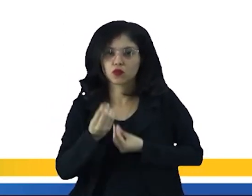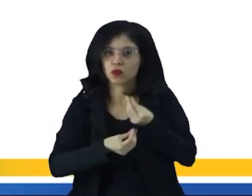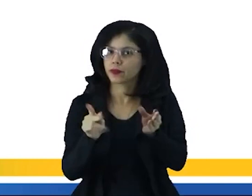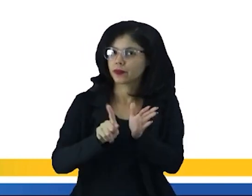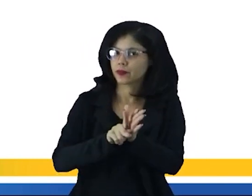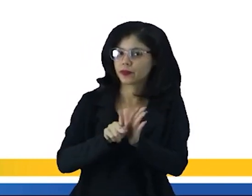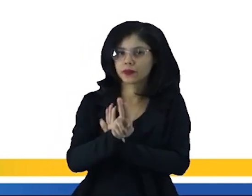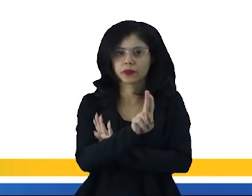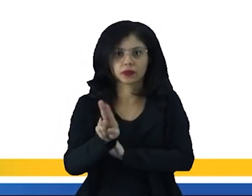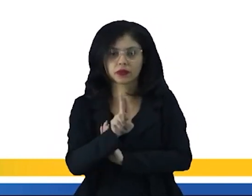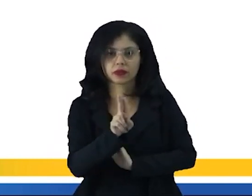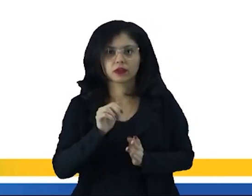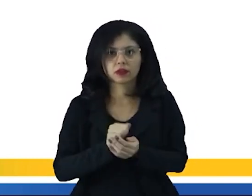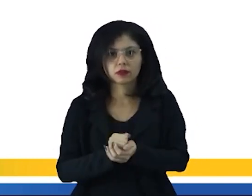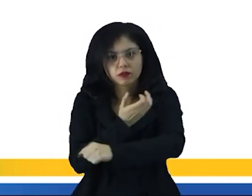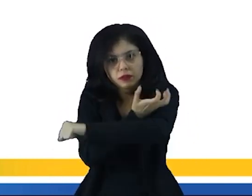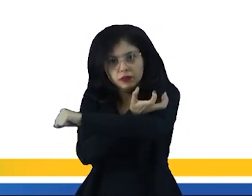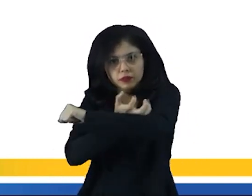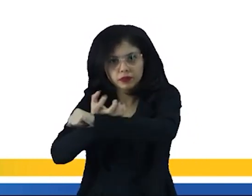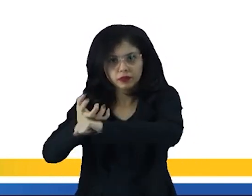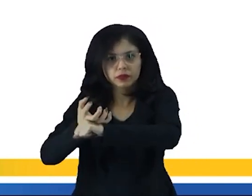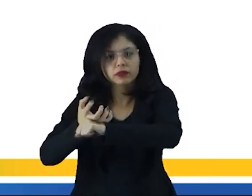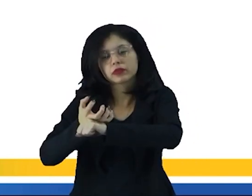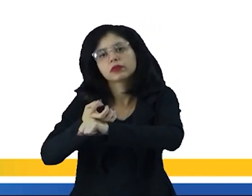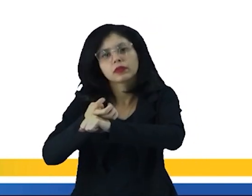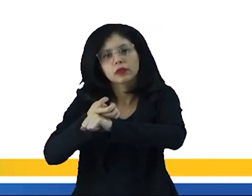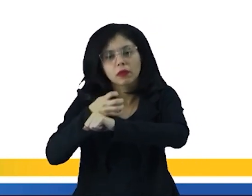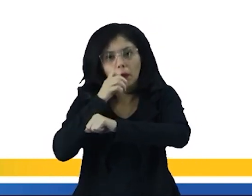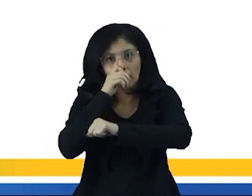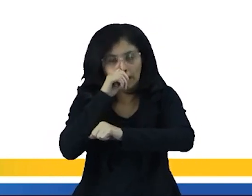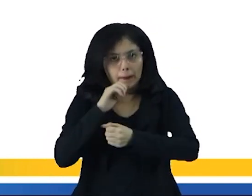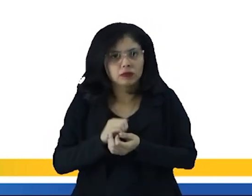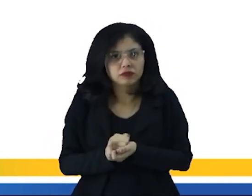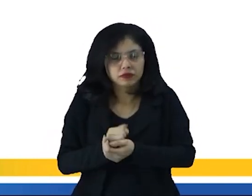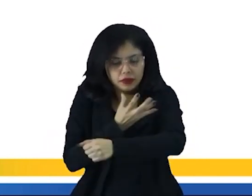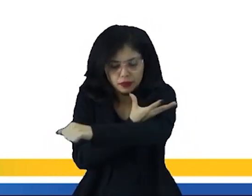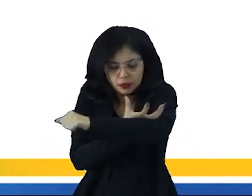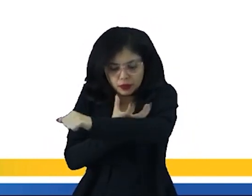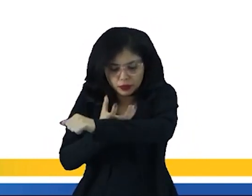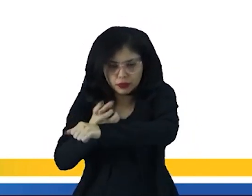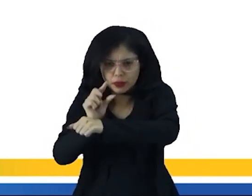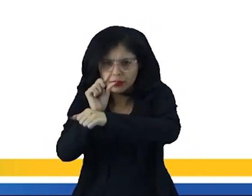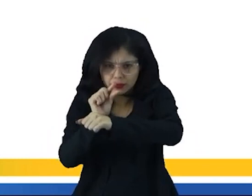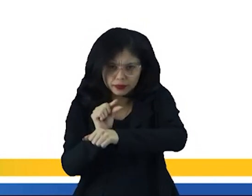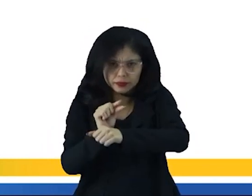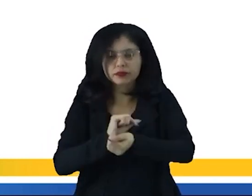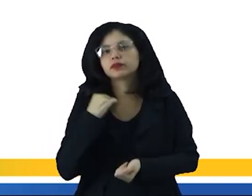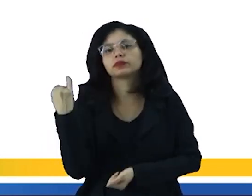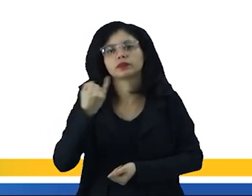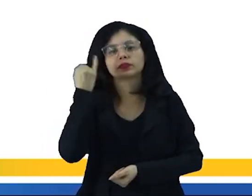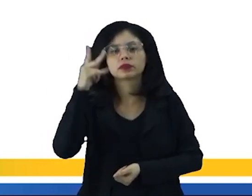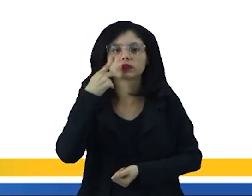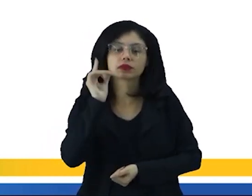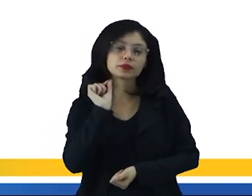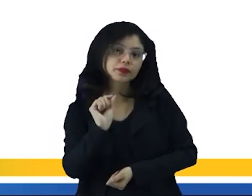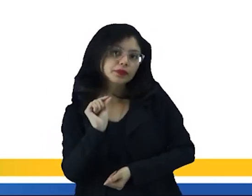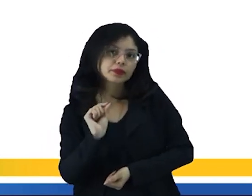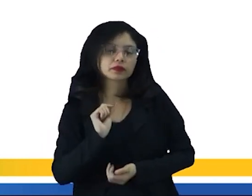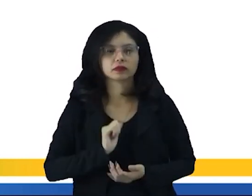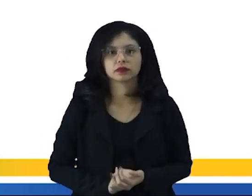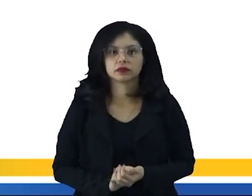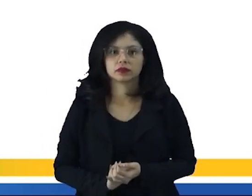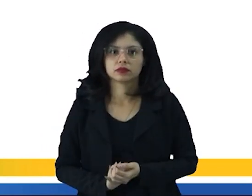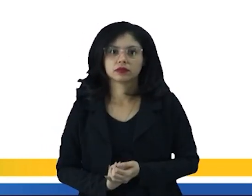próprio nome diz, são rasteiras, seria quase uma graminha, né? E o importante dizer que